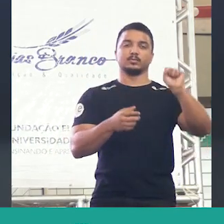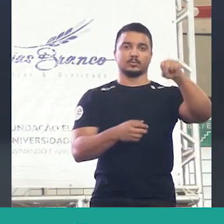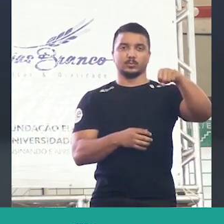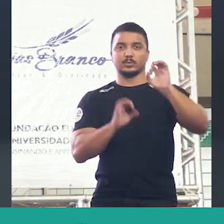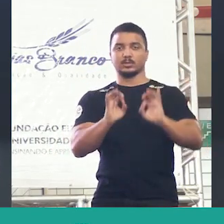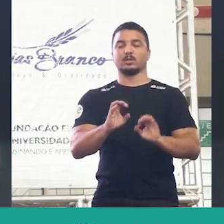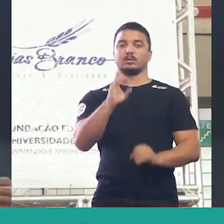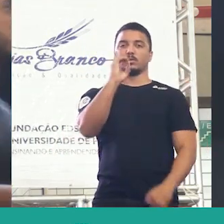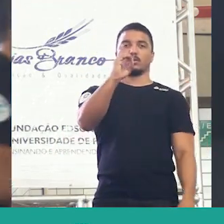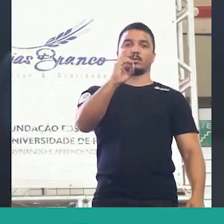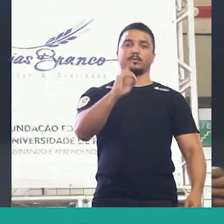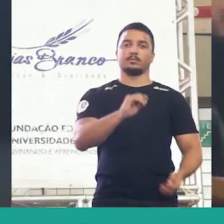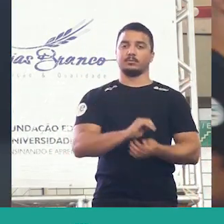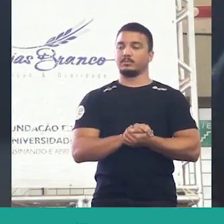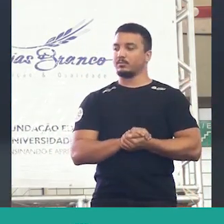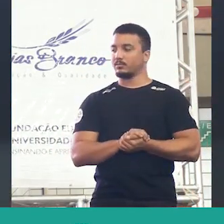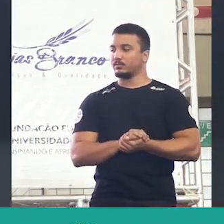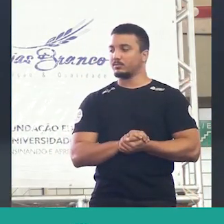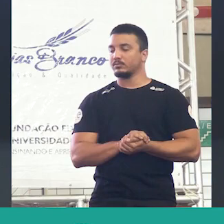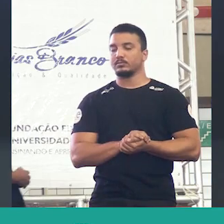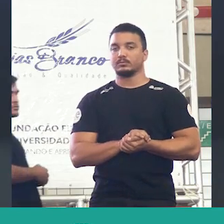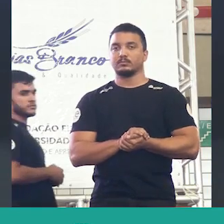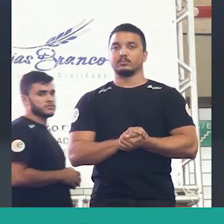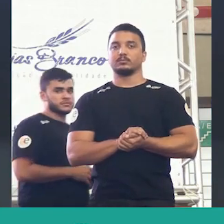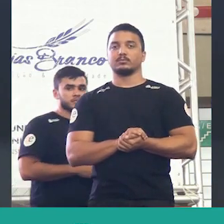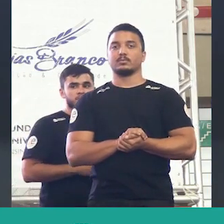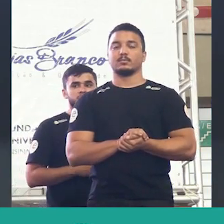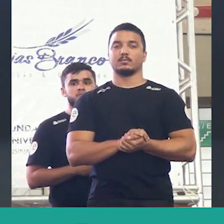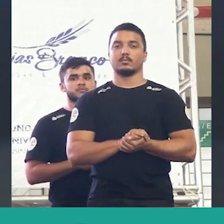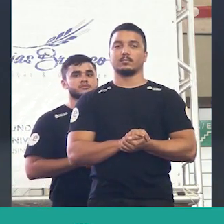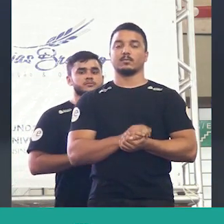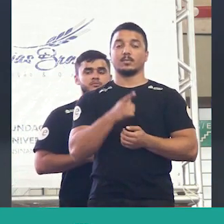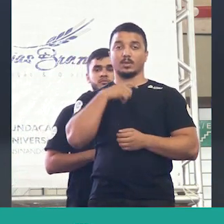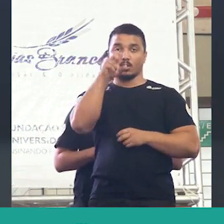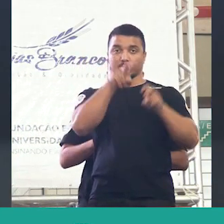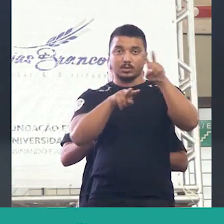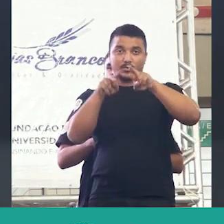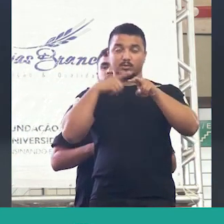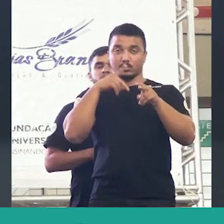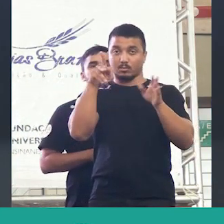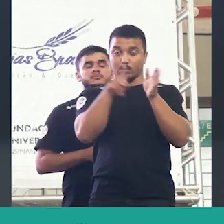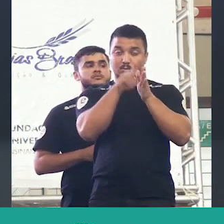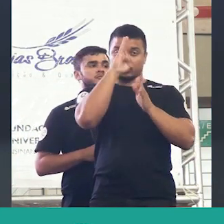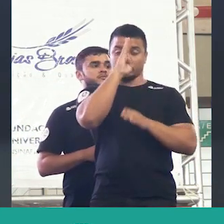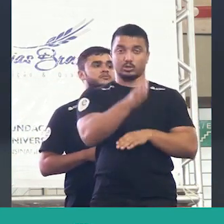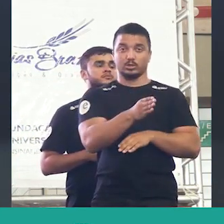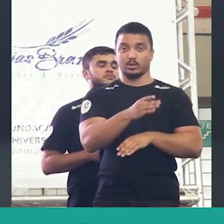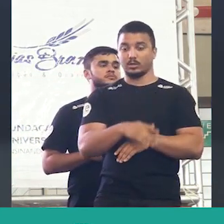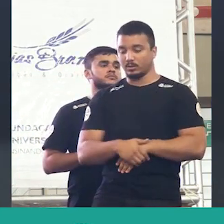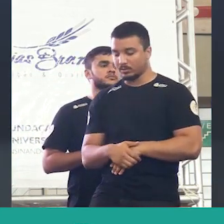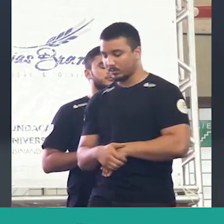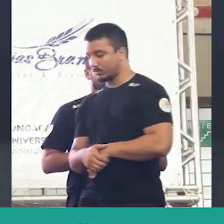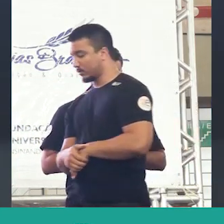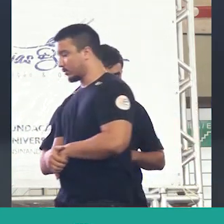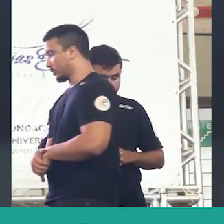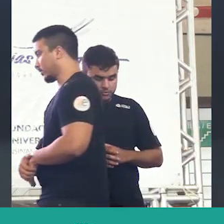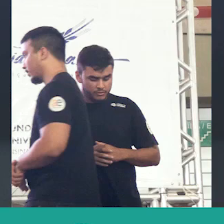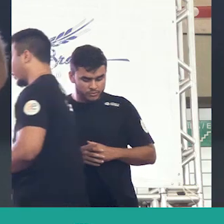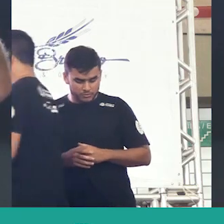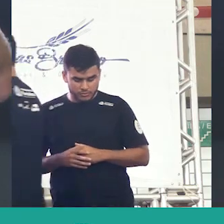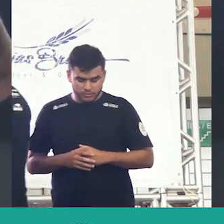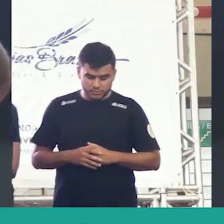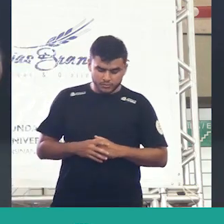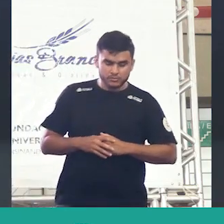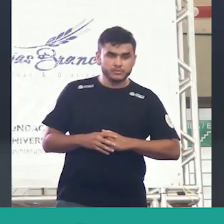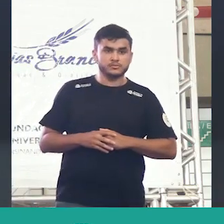Sim, podem marcar. Podem marcar. A observação direta tem que combater